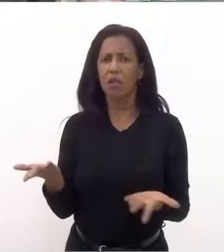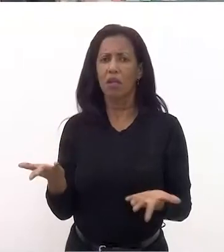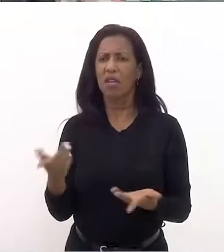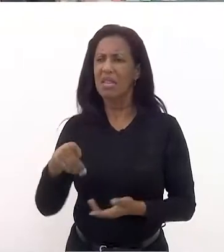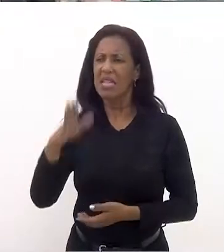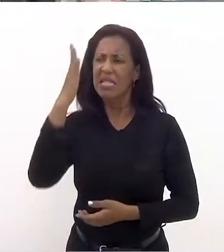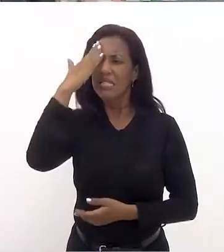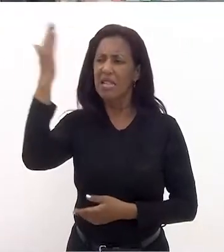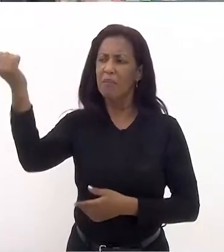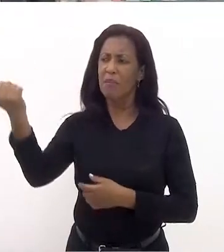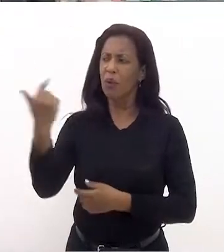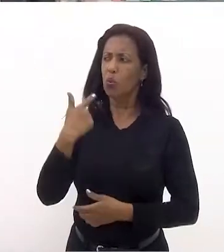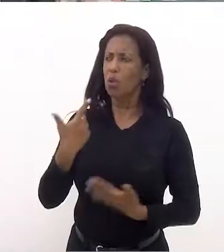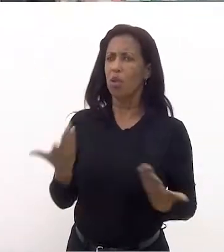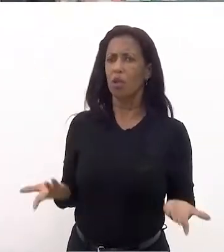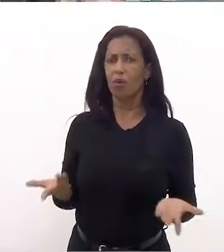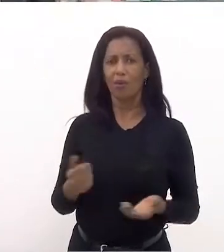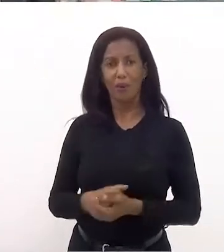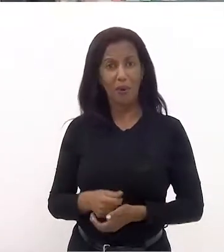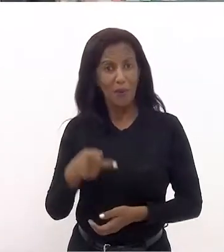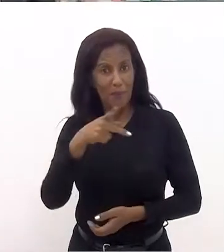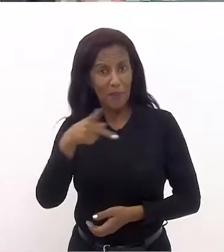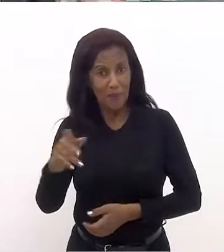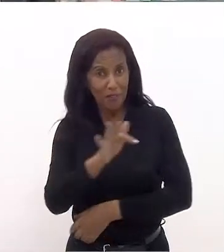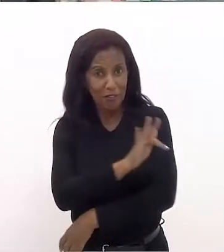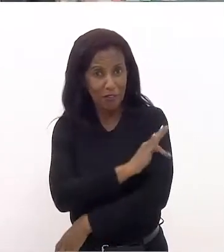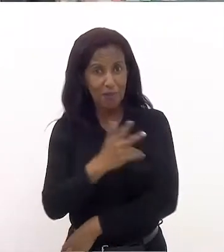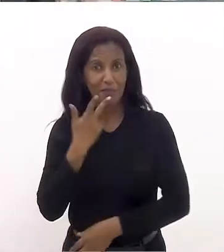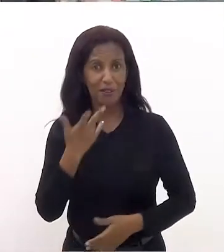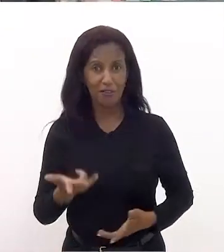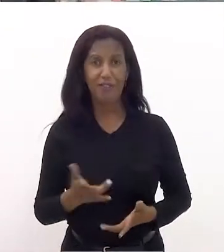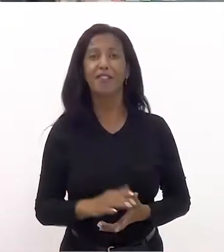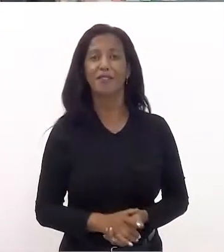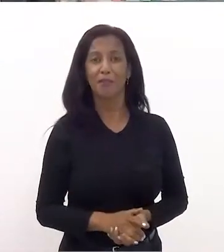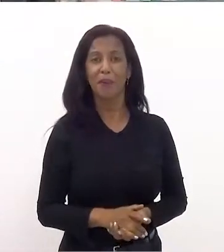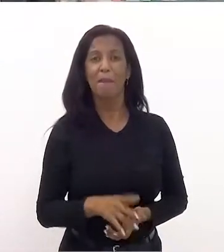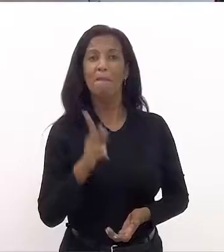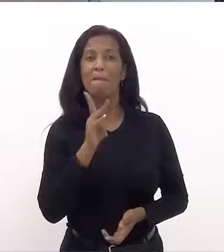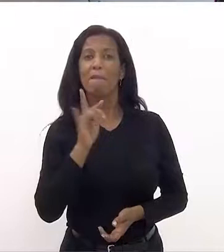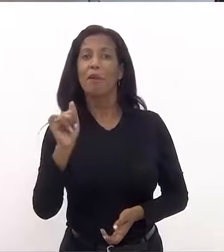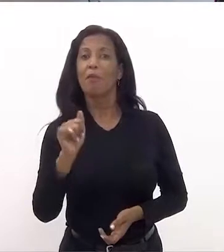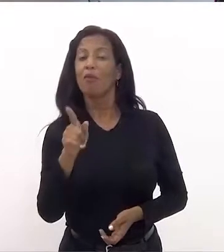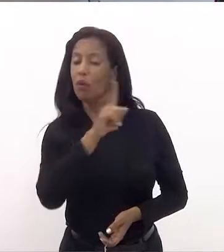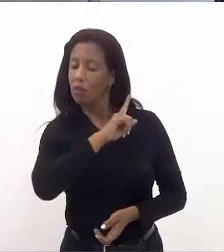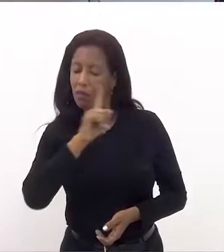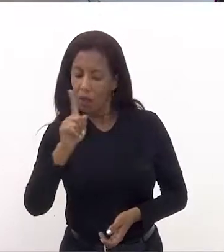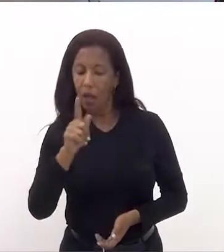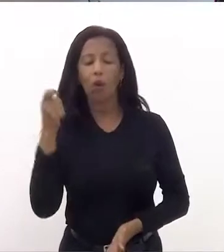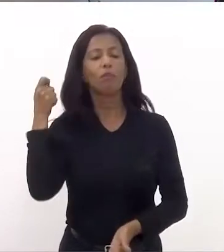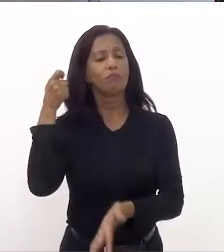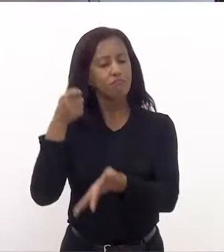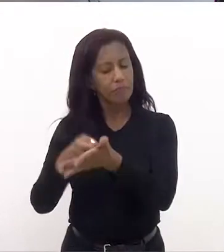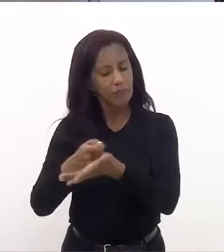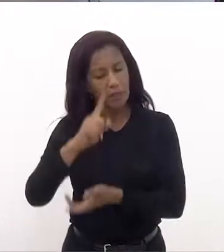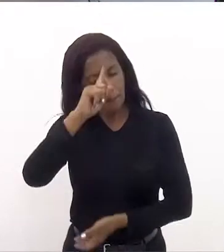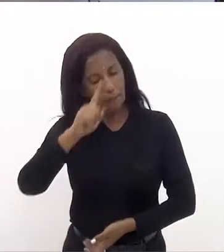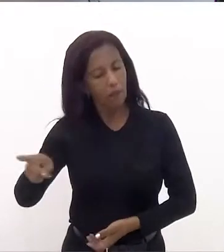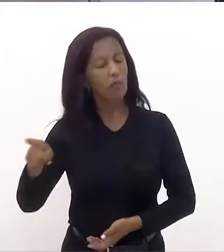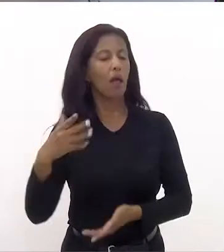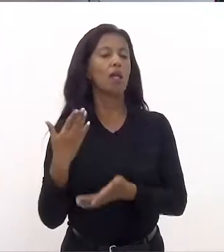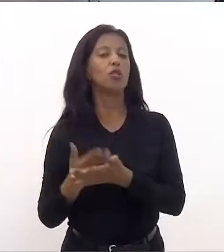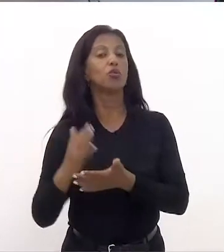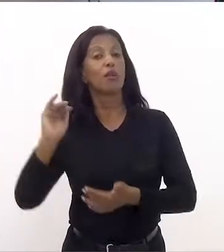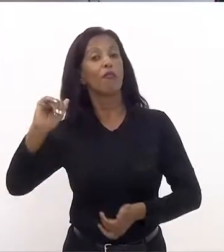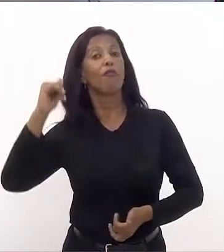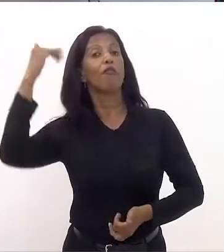mais, ele sabe mais do que eu. O professor primário falou para meu pai. Nossa. E meu pai disse: tu tem que mandar o